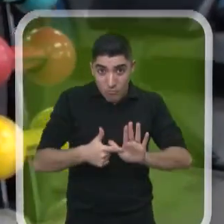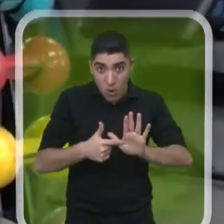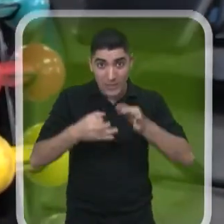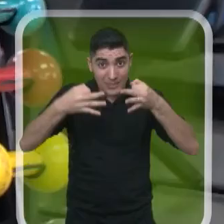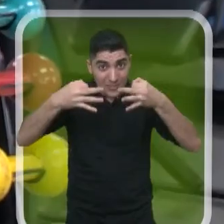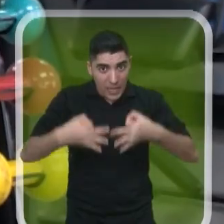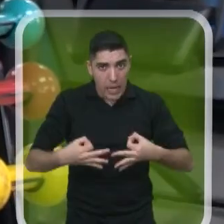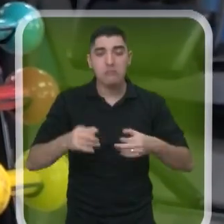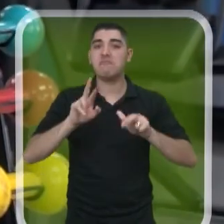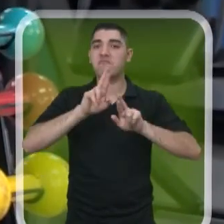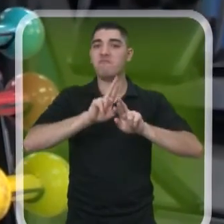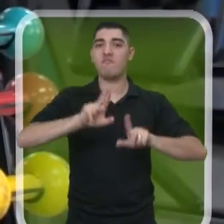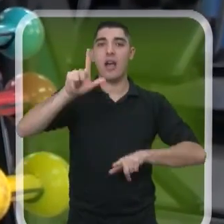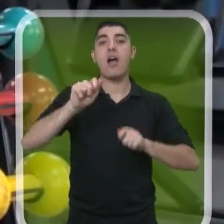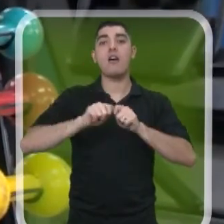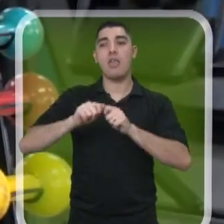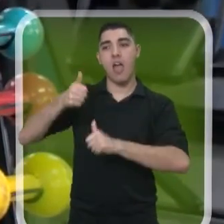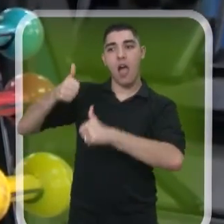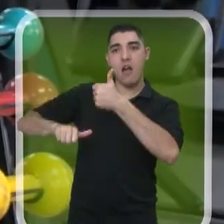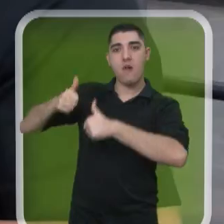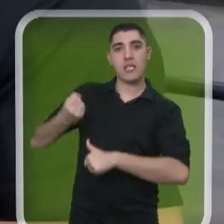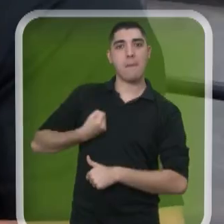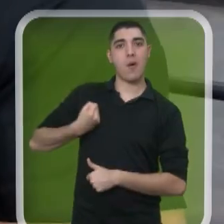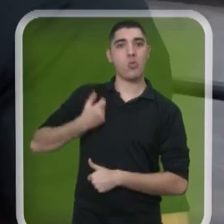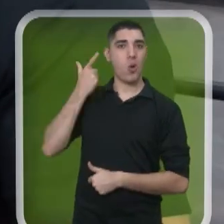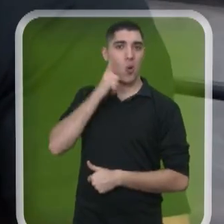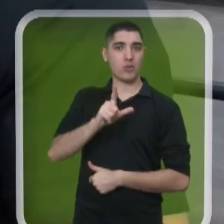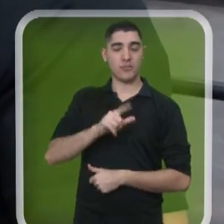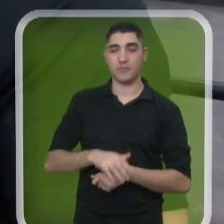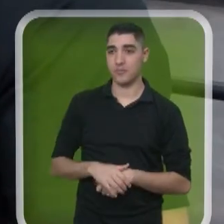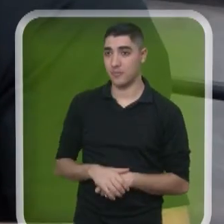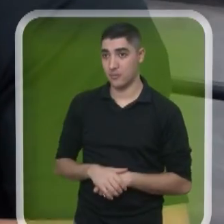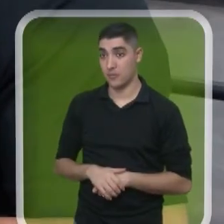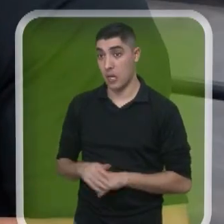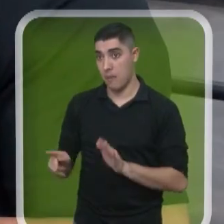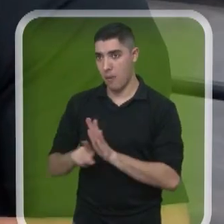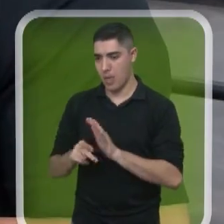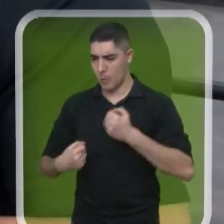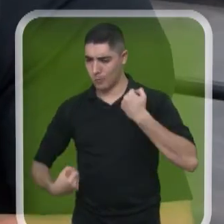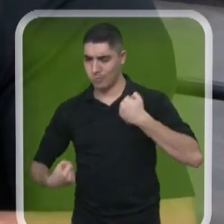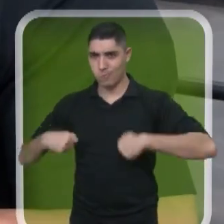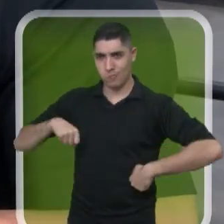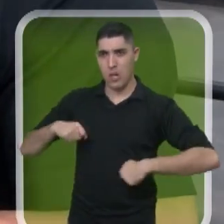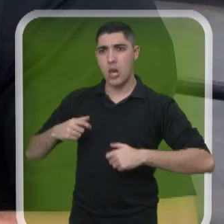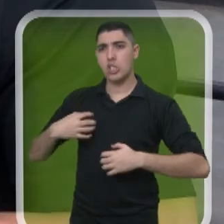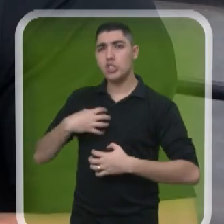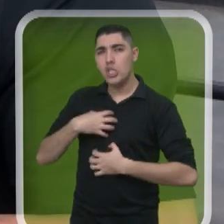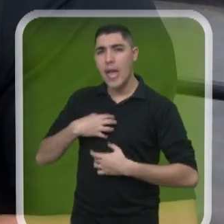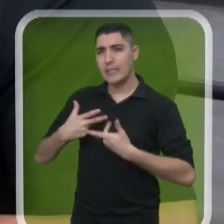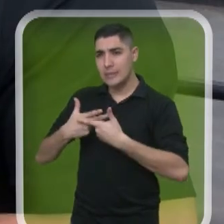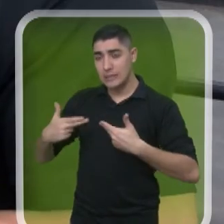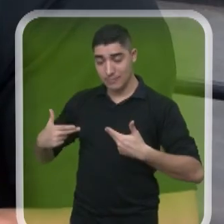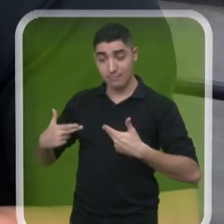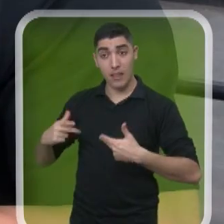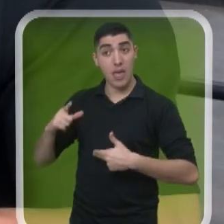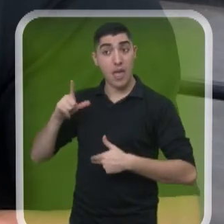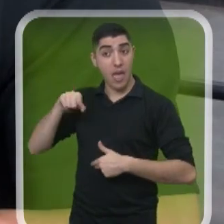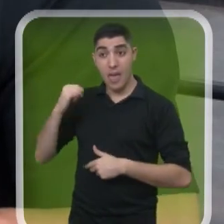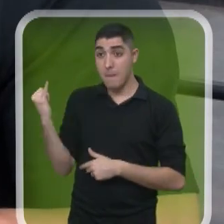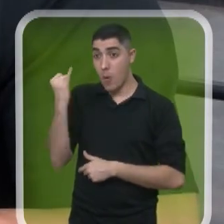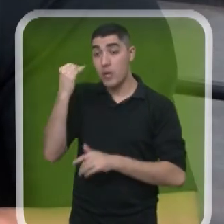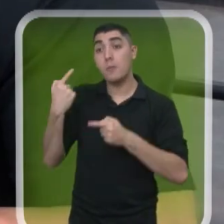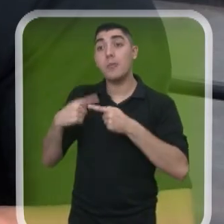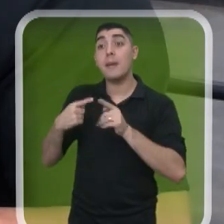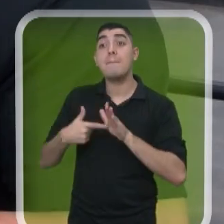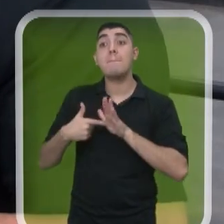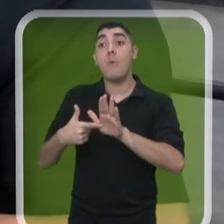fazer a diferença na avaliação dos juízes. As rotinas de pose, que elas são fundamentais, porque elas mostram os pontos fortes